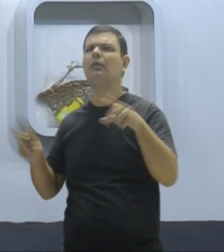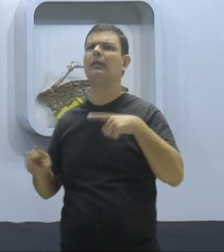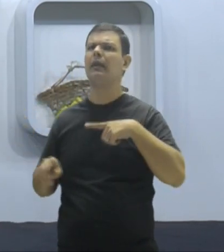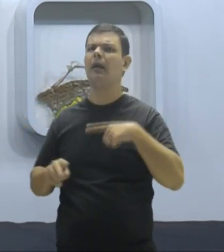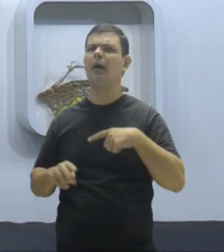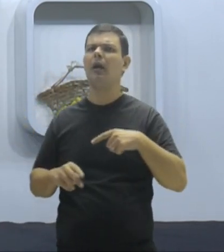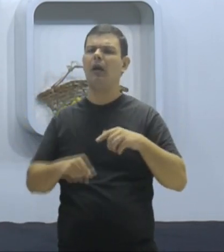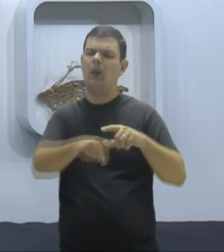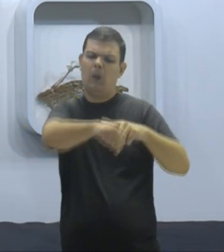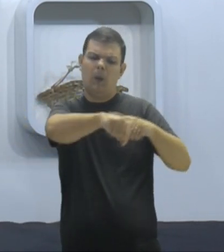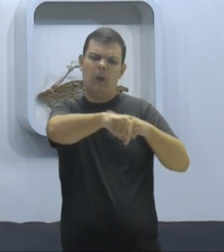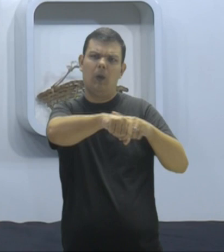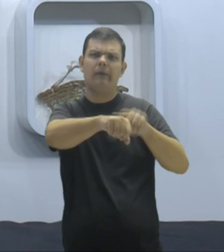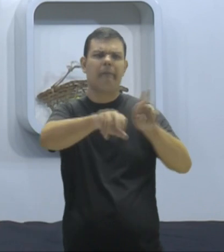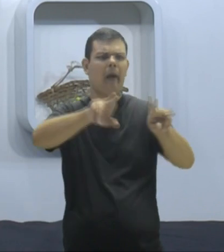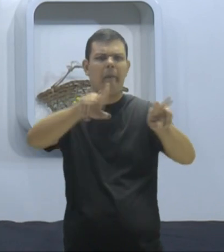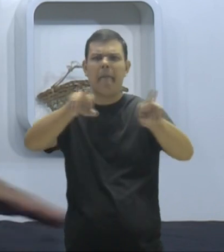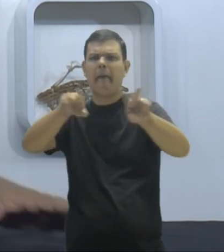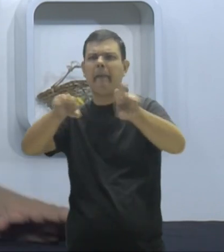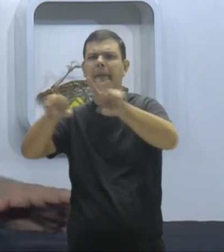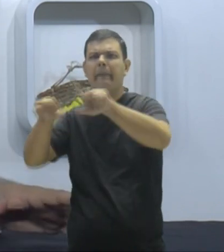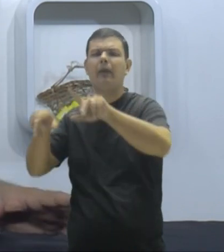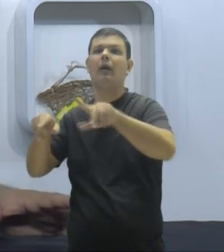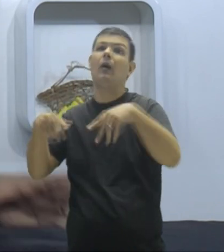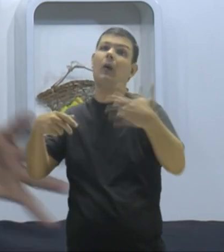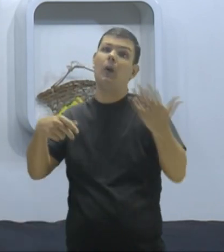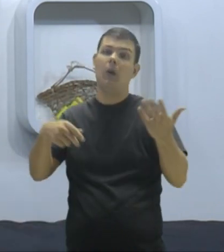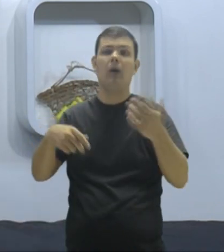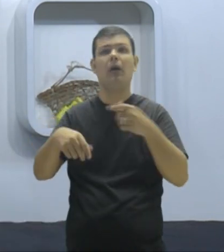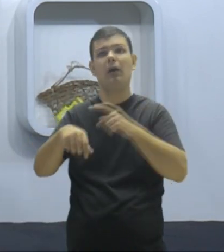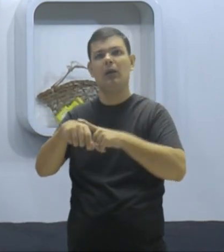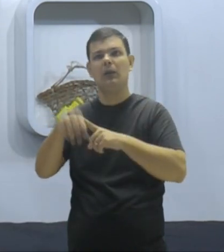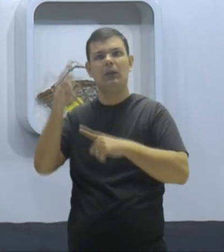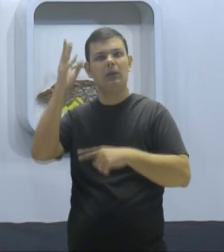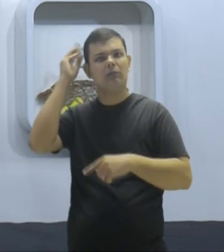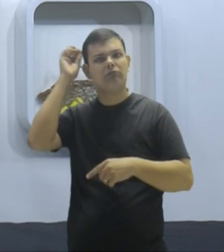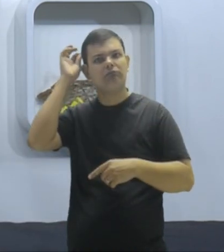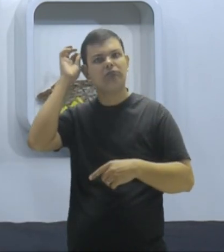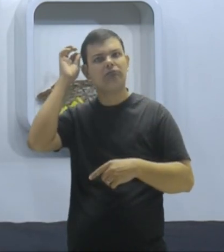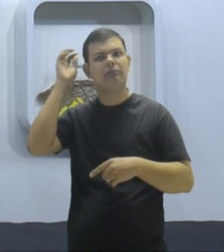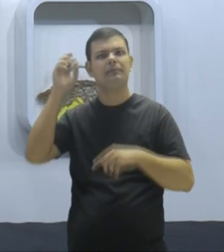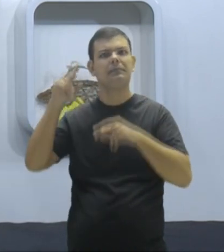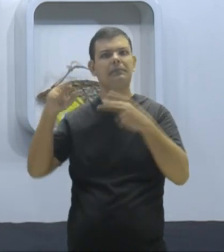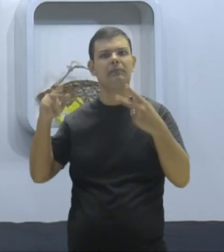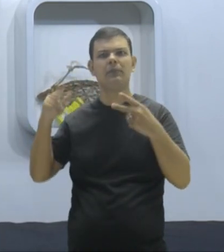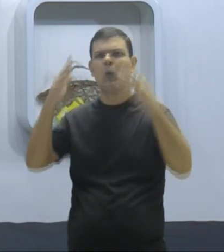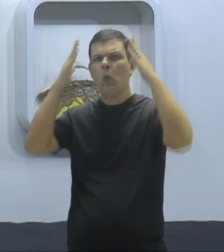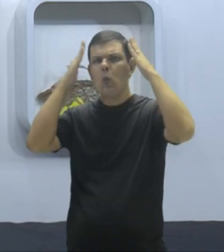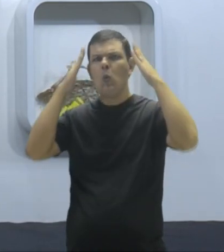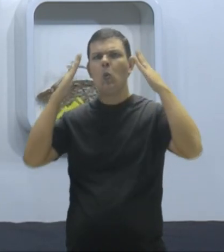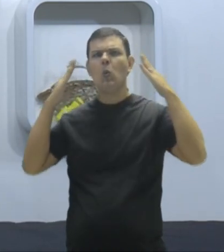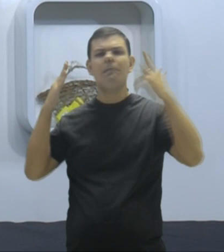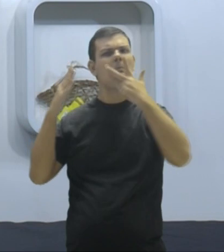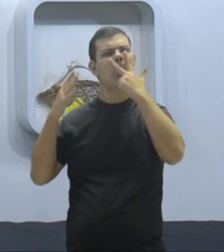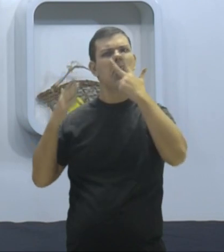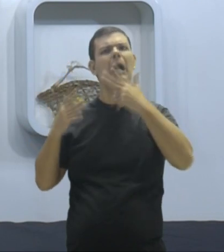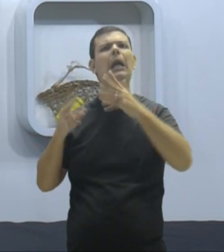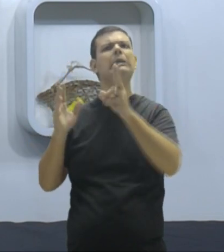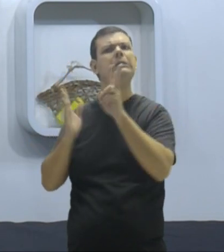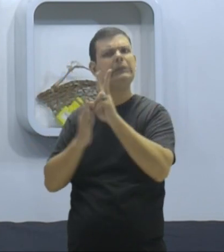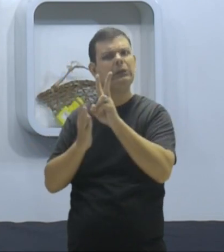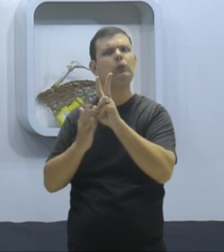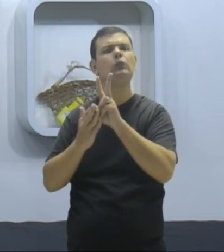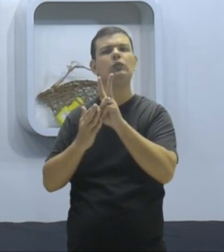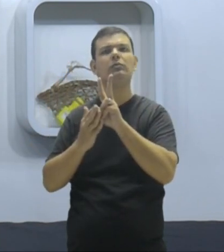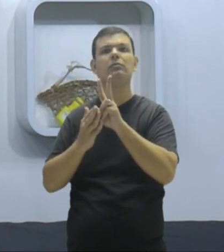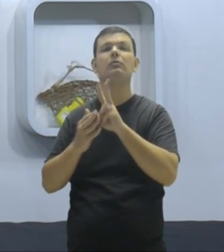que é um pouco mais clara, tem gente que é um pouco mais escura, tem gente que tem um cabelo, parece um cabelo indígena, ou seja, pessoas que têm